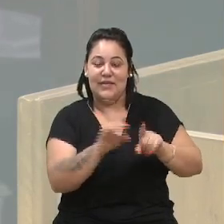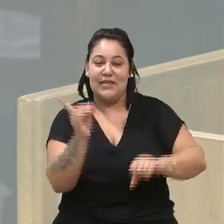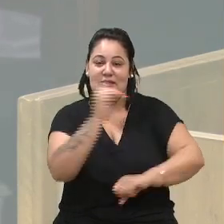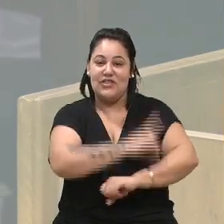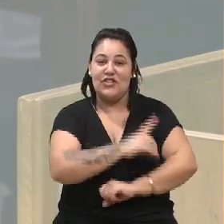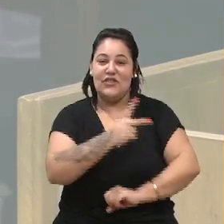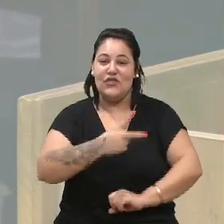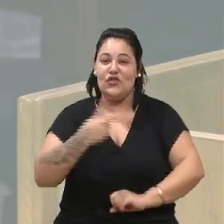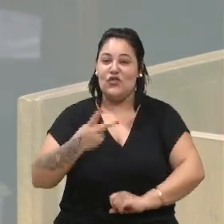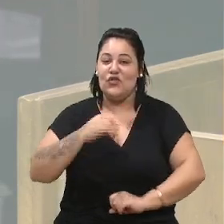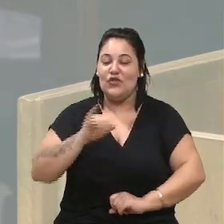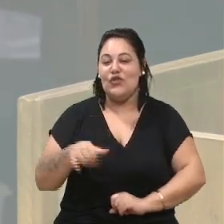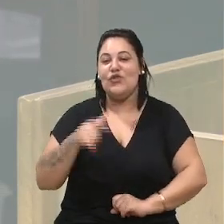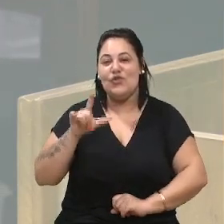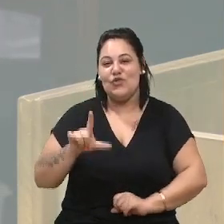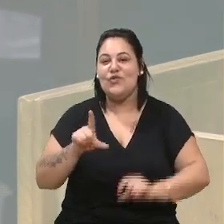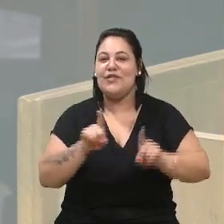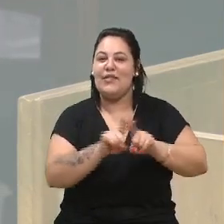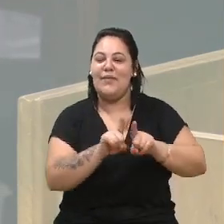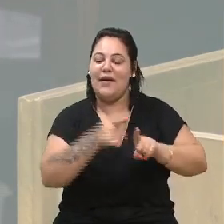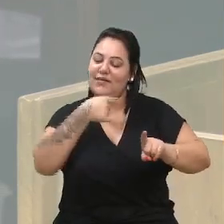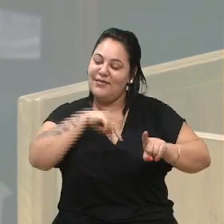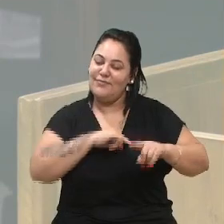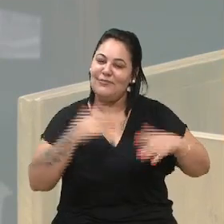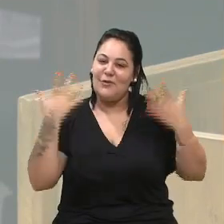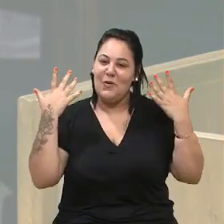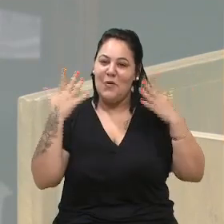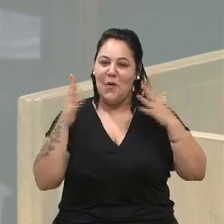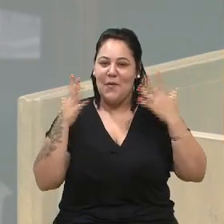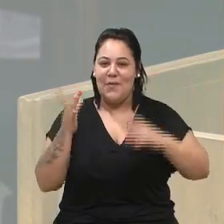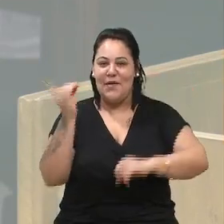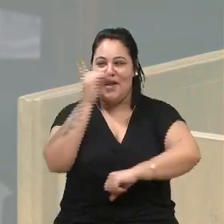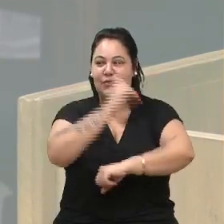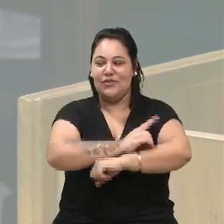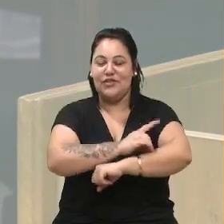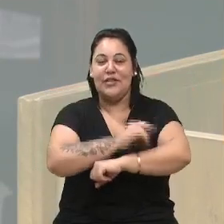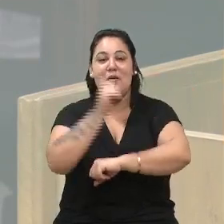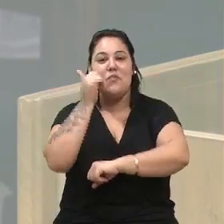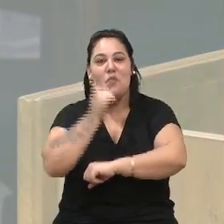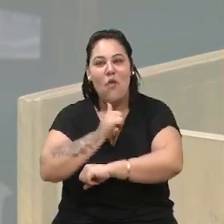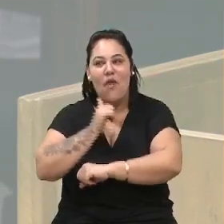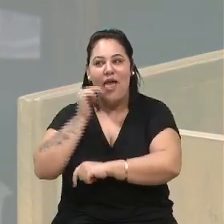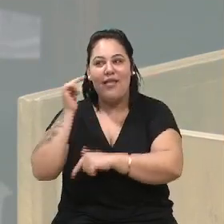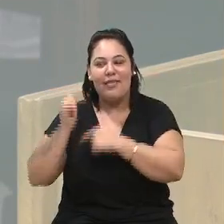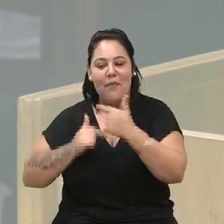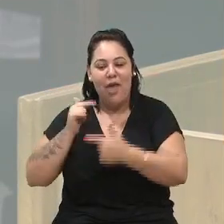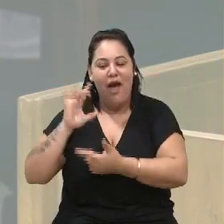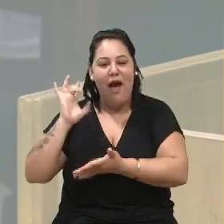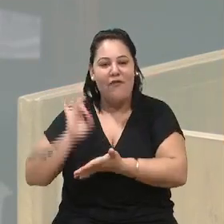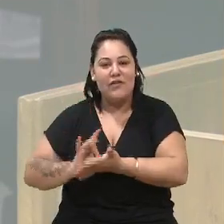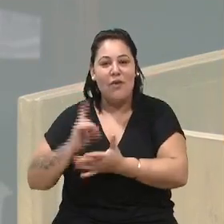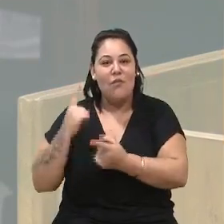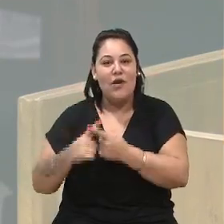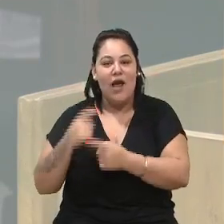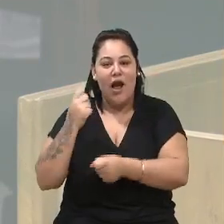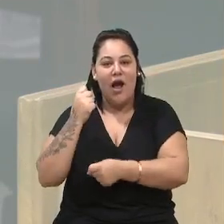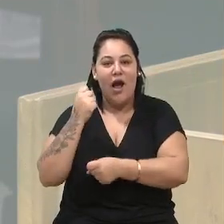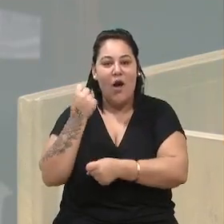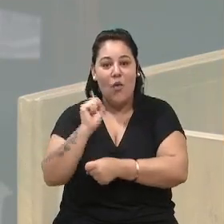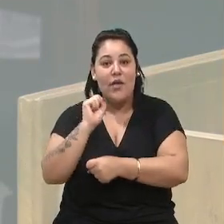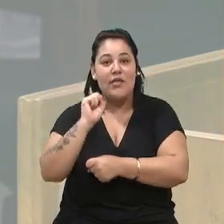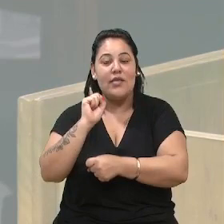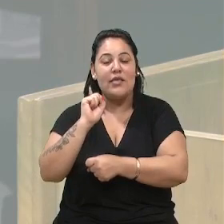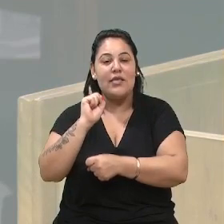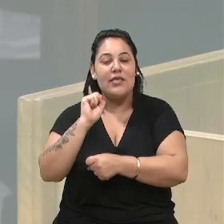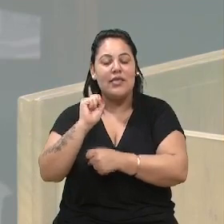22 de julho, nós vamos comemorar o Dia da Mulher Trabalhadora, porque há 80 anos as mulheres